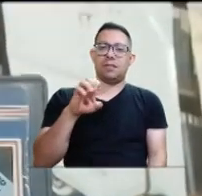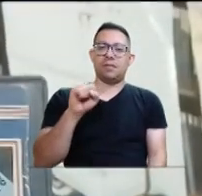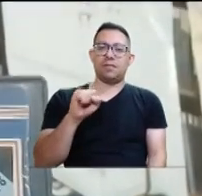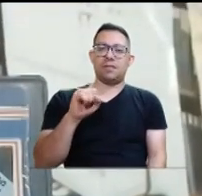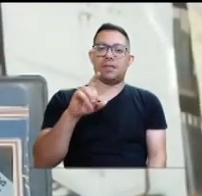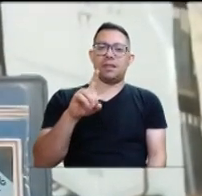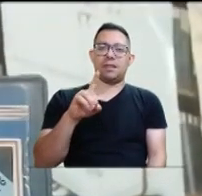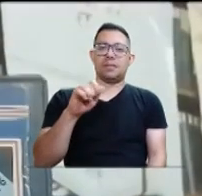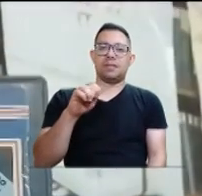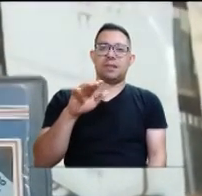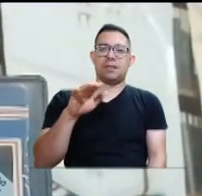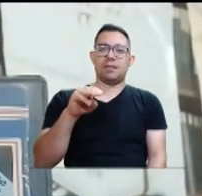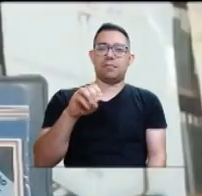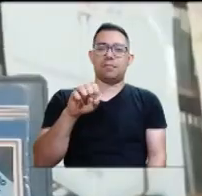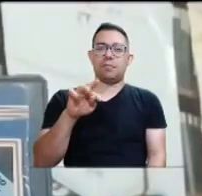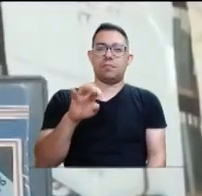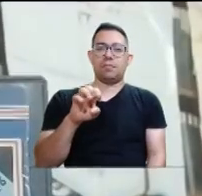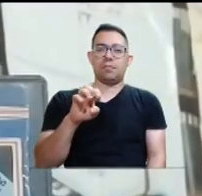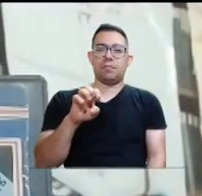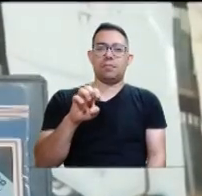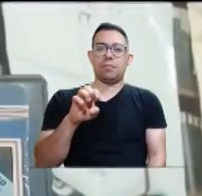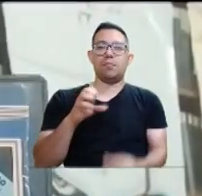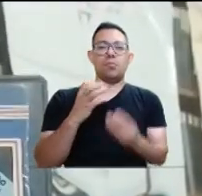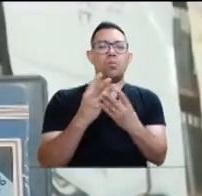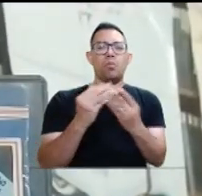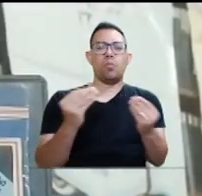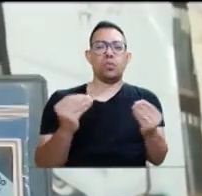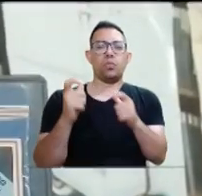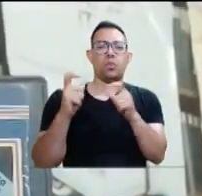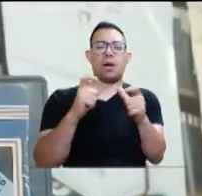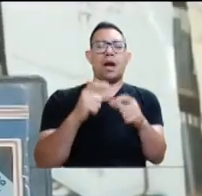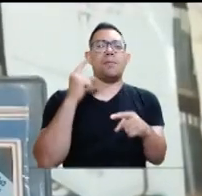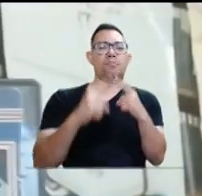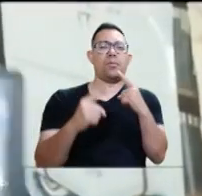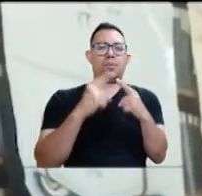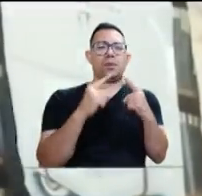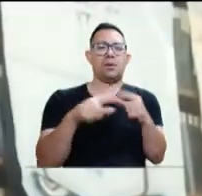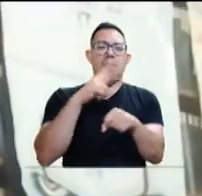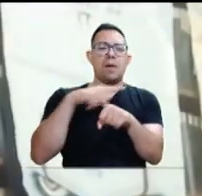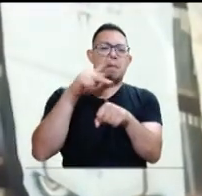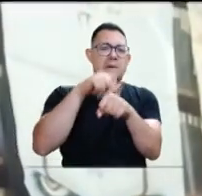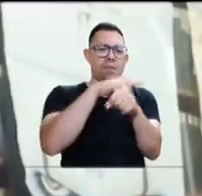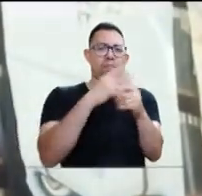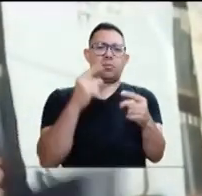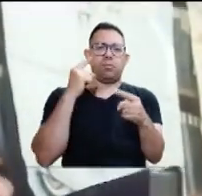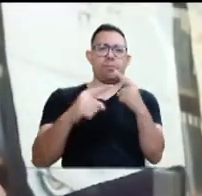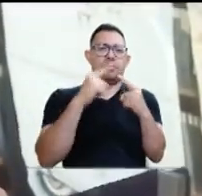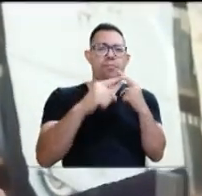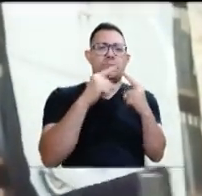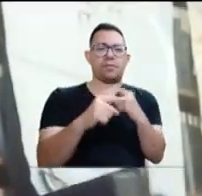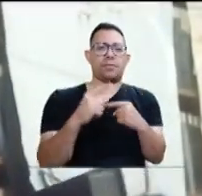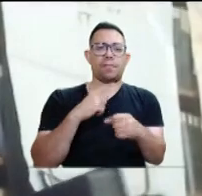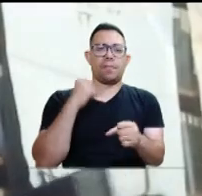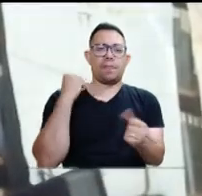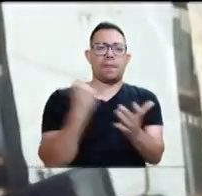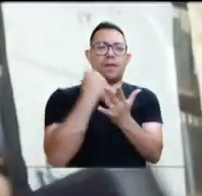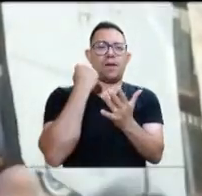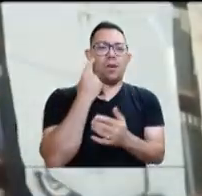esse filme, dava extremamente medo nas pessoas, né? Proibido em 46 países. E aqui nós temos